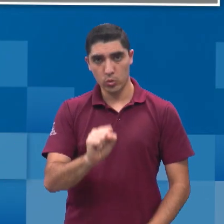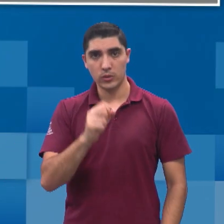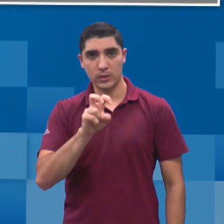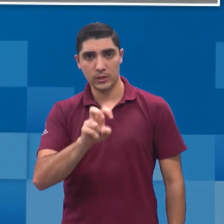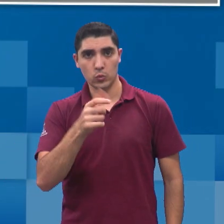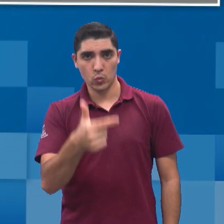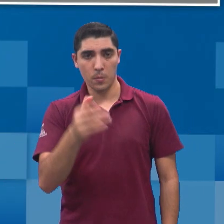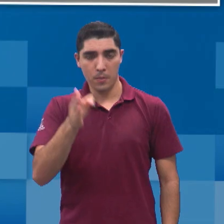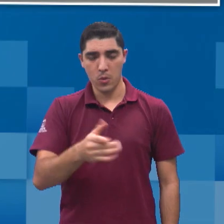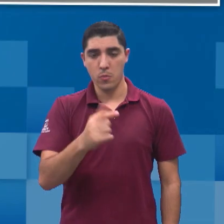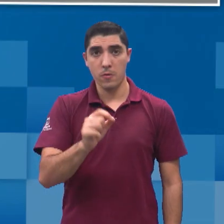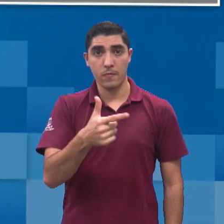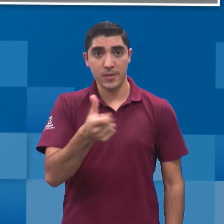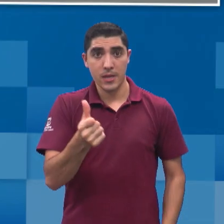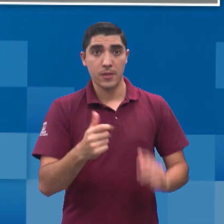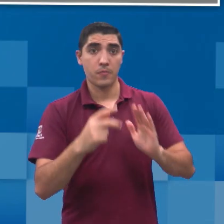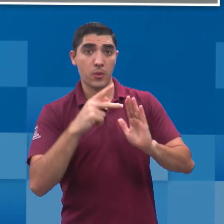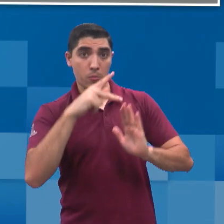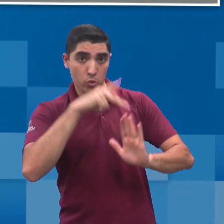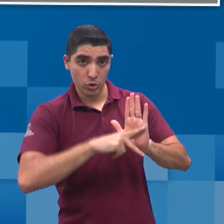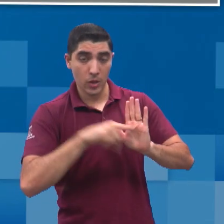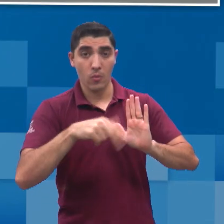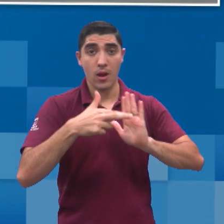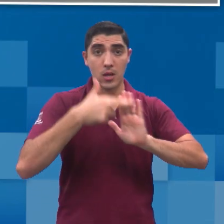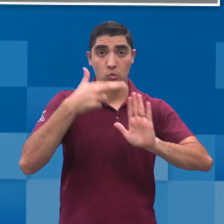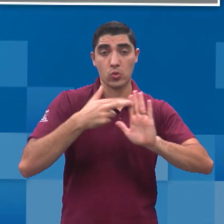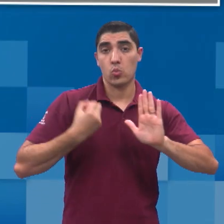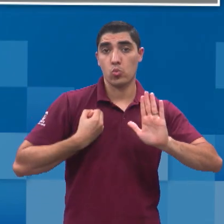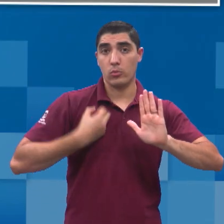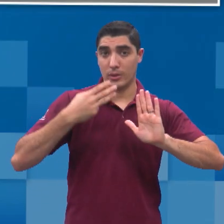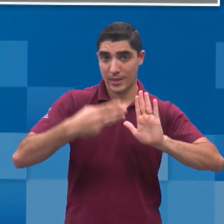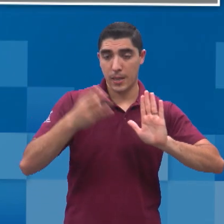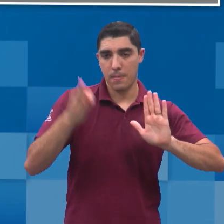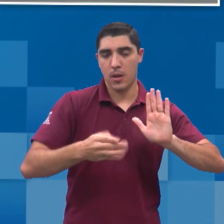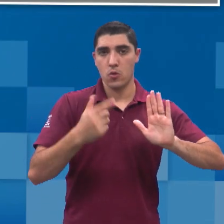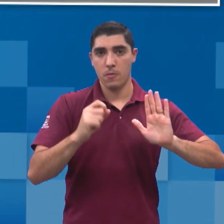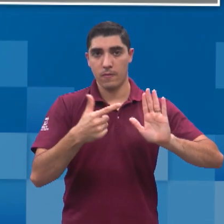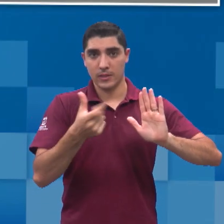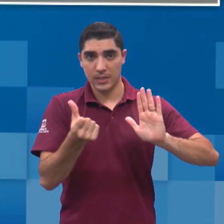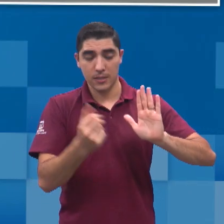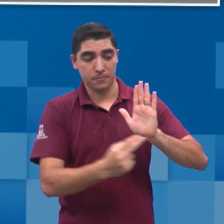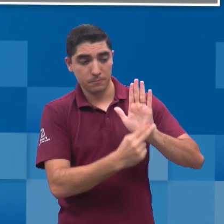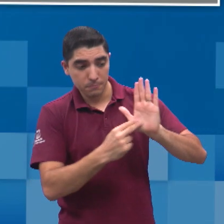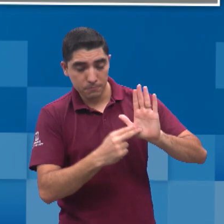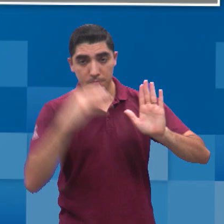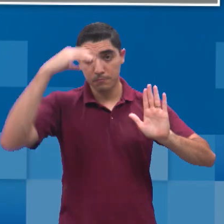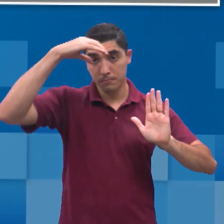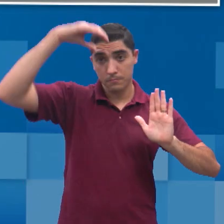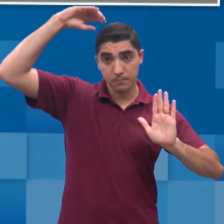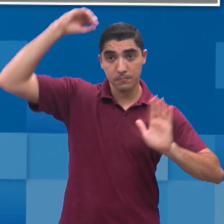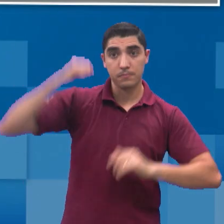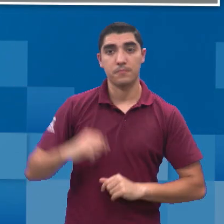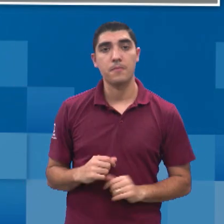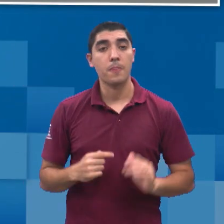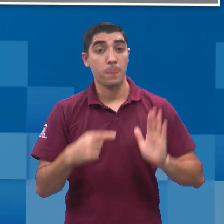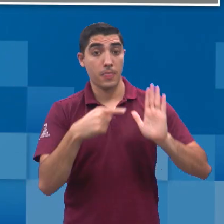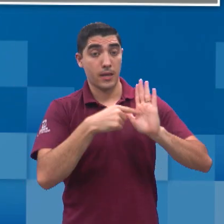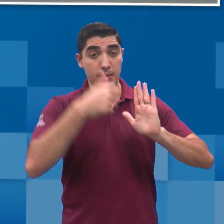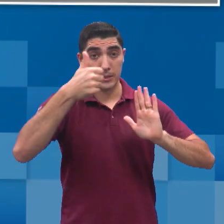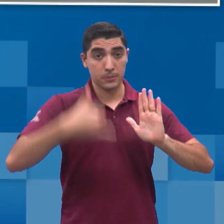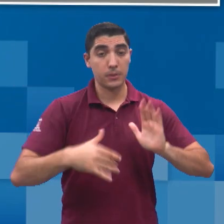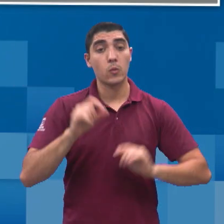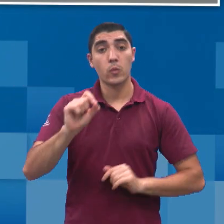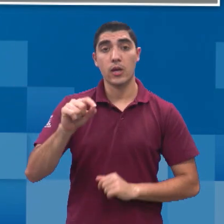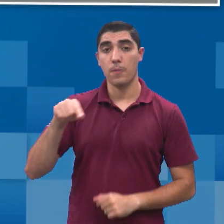2852/2026. Projeto de resolução número 3/2026. Autoria do vereador Carlos Abranches. Altera o